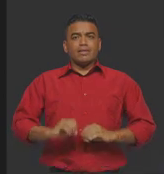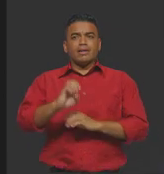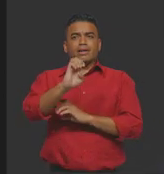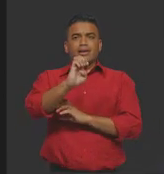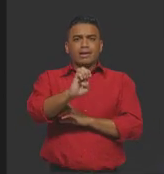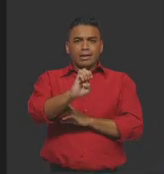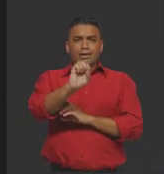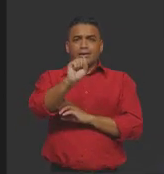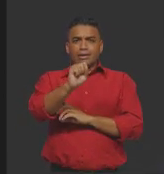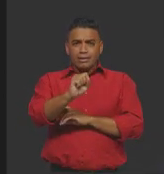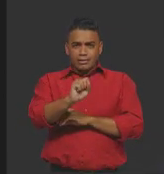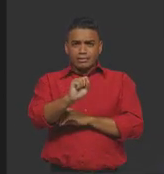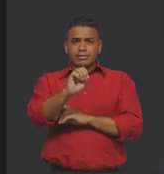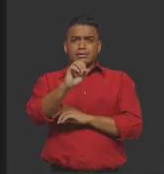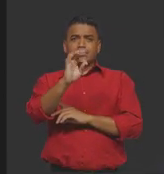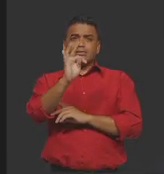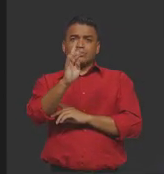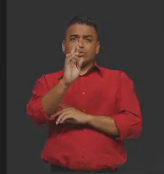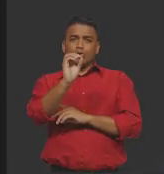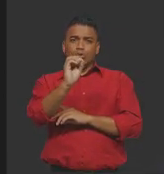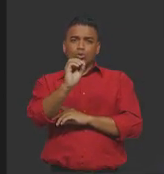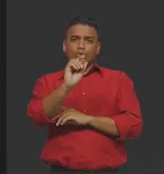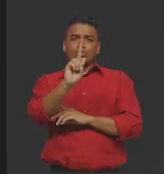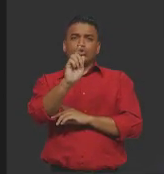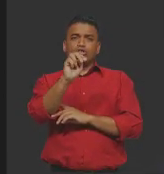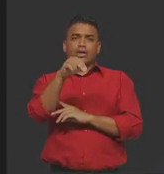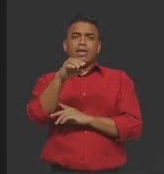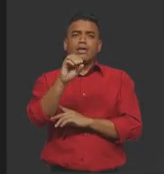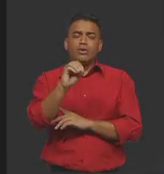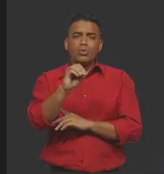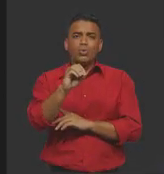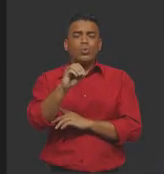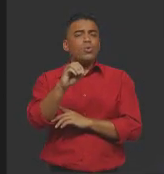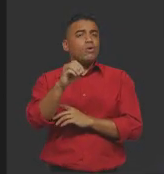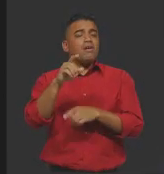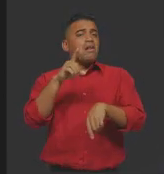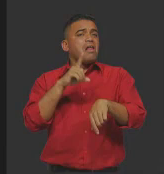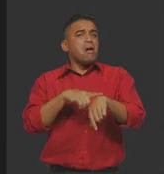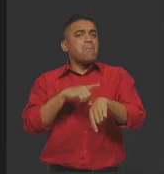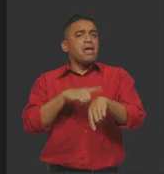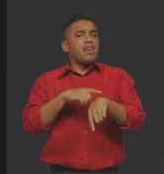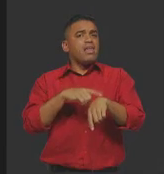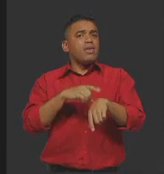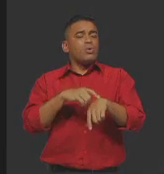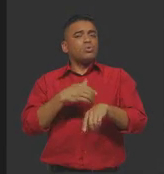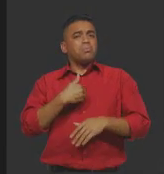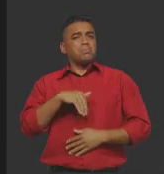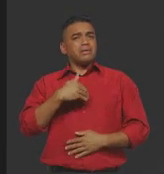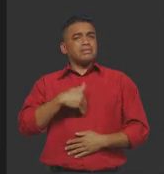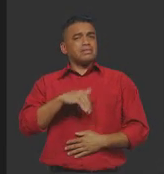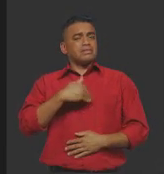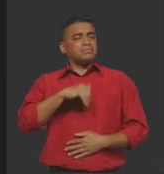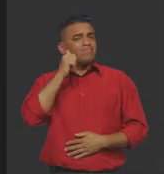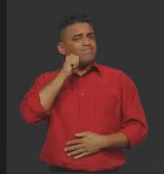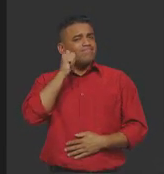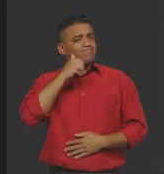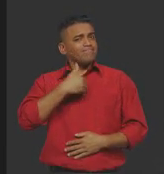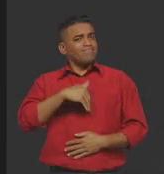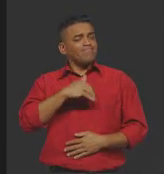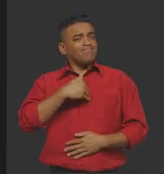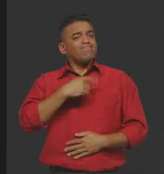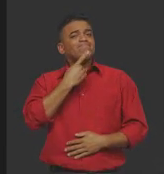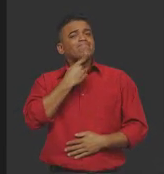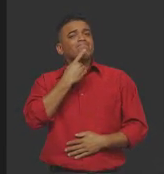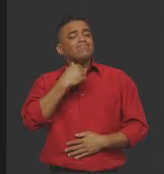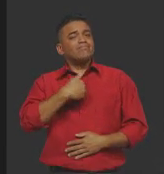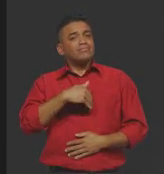O estrogênio ele participa do ciclo menstrual e desenvolvimento das características sexuais femininas. Temos também